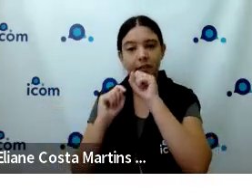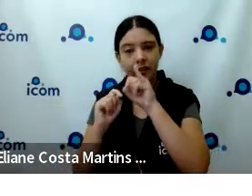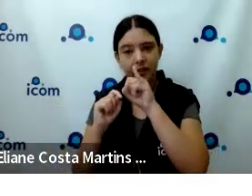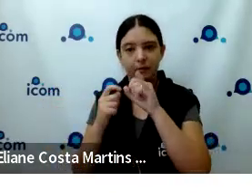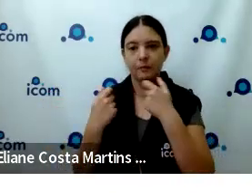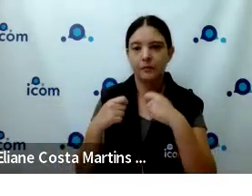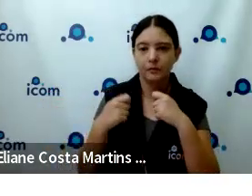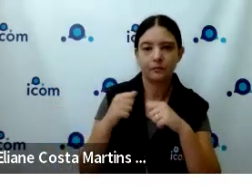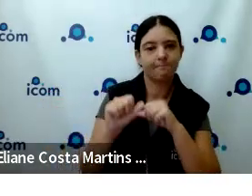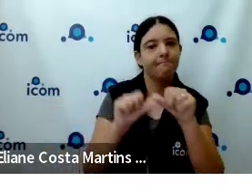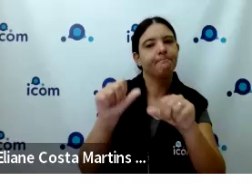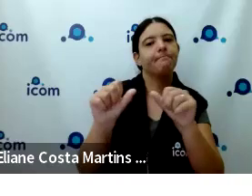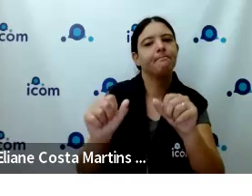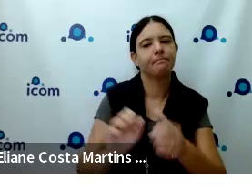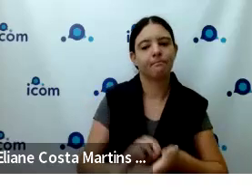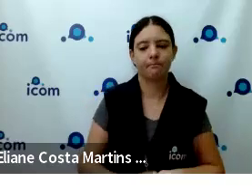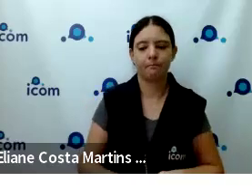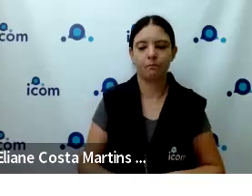de alterações.